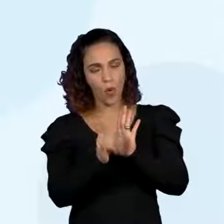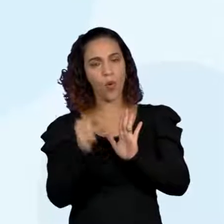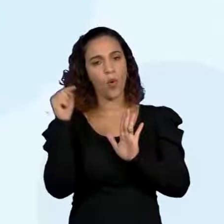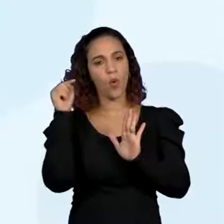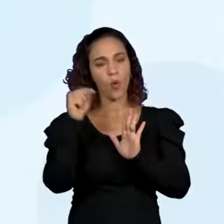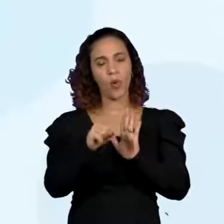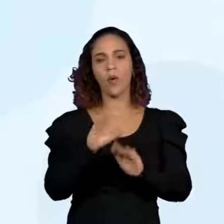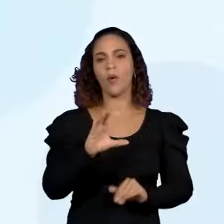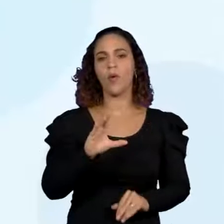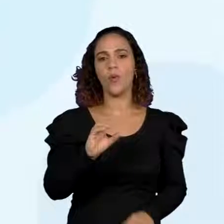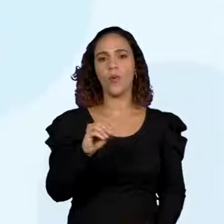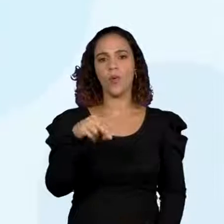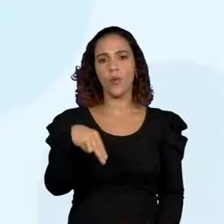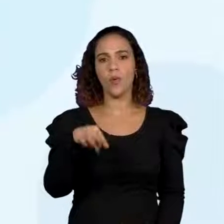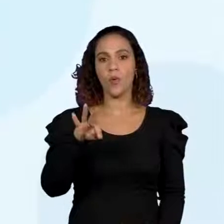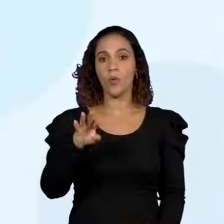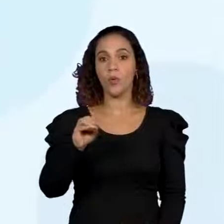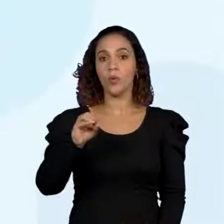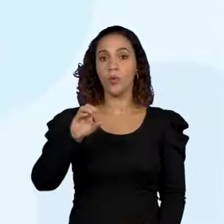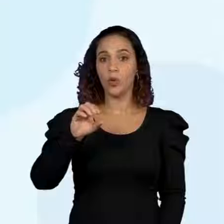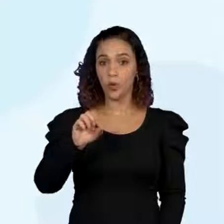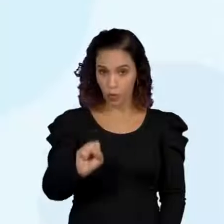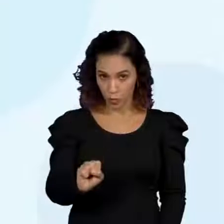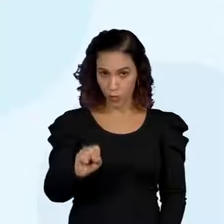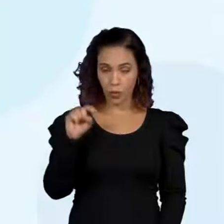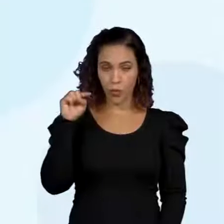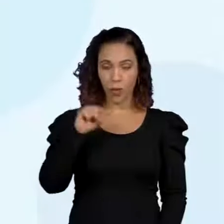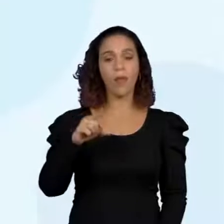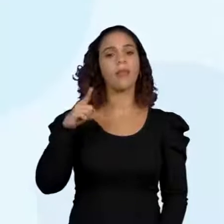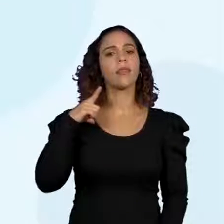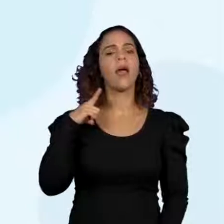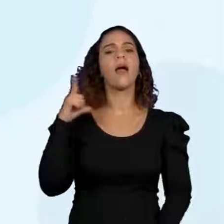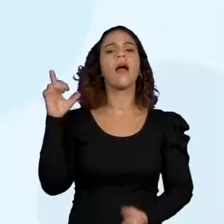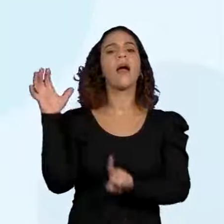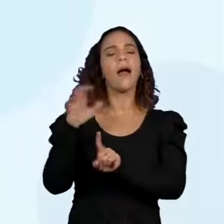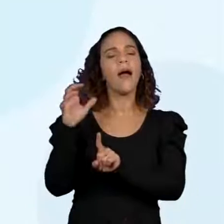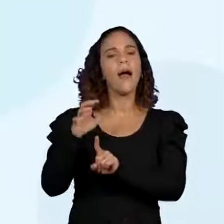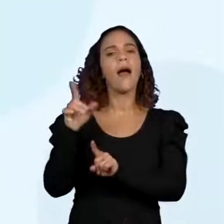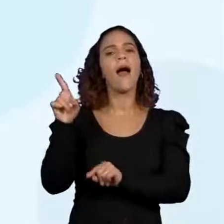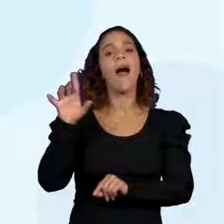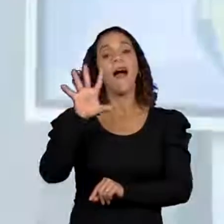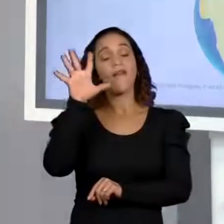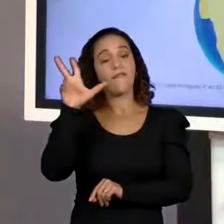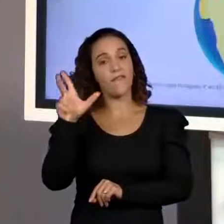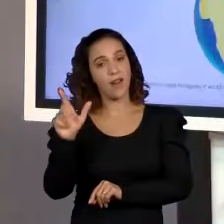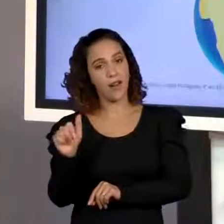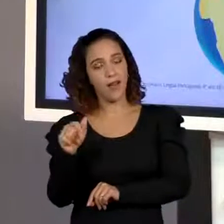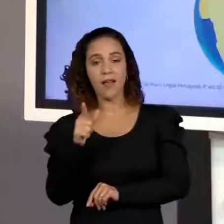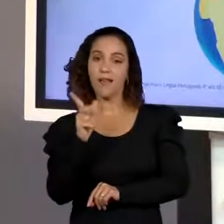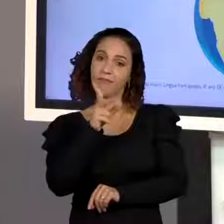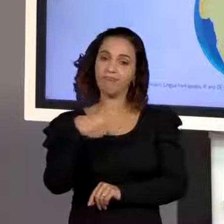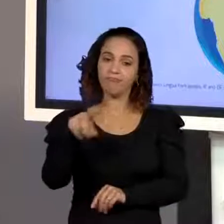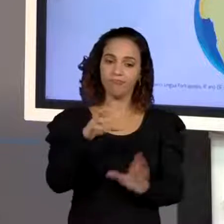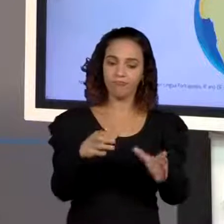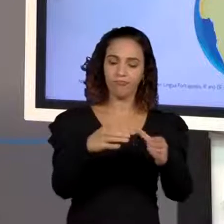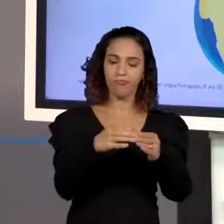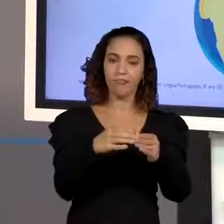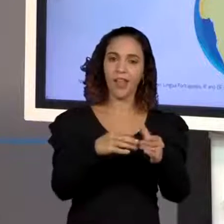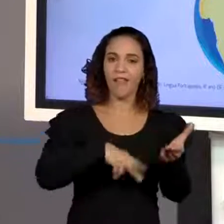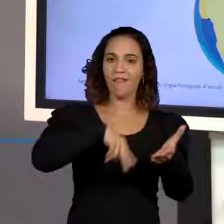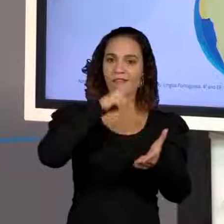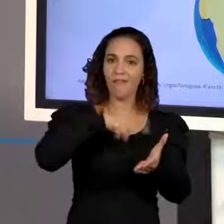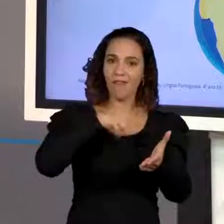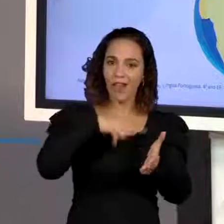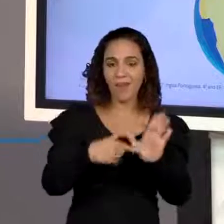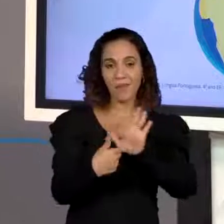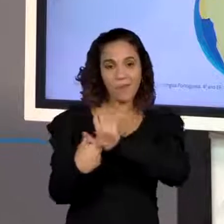africana para outra turma. Então o professor vai deixar uma super dica aí para vocês. Vamos preparar